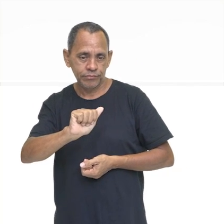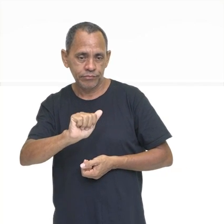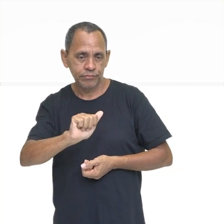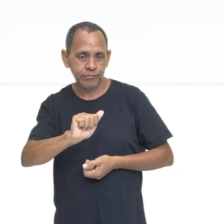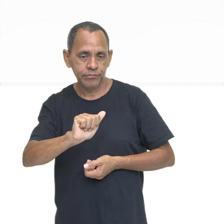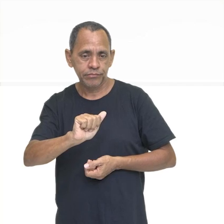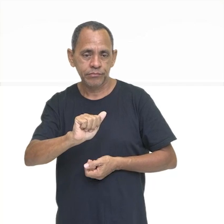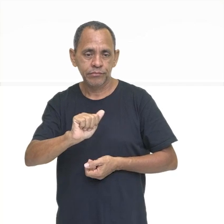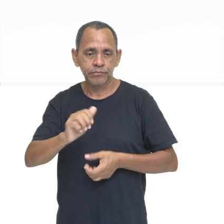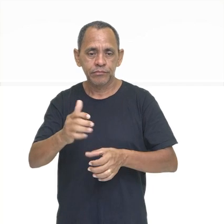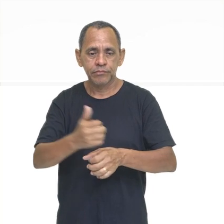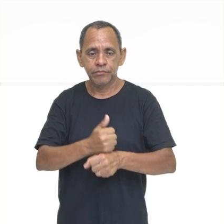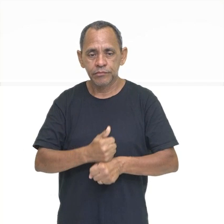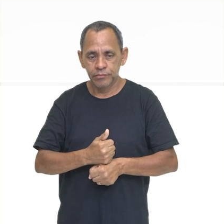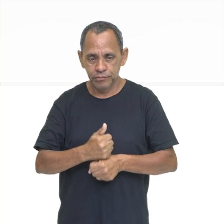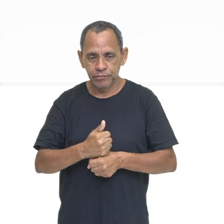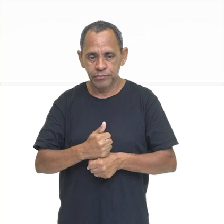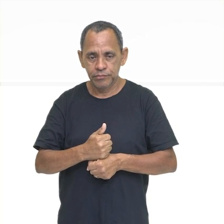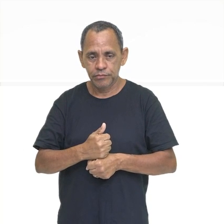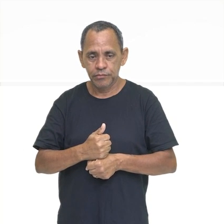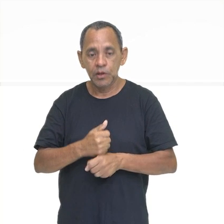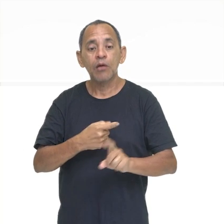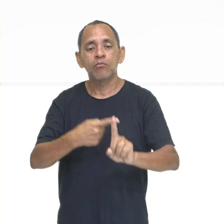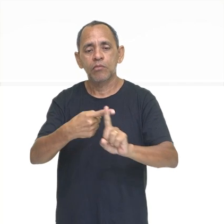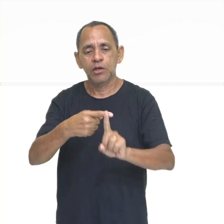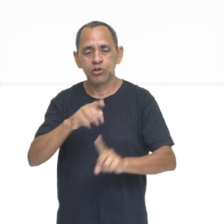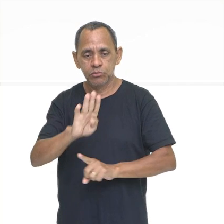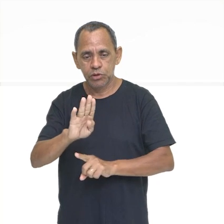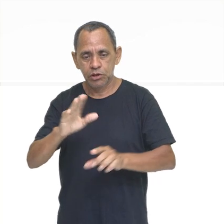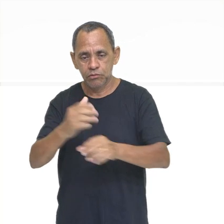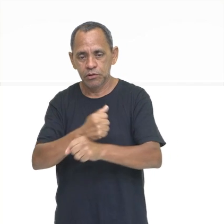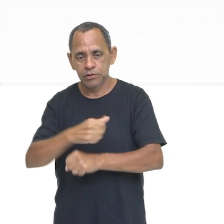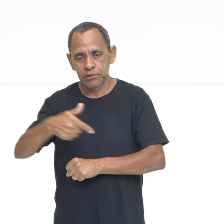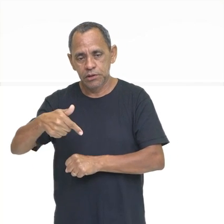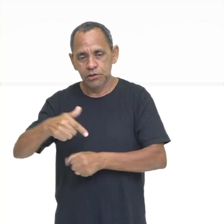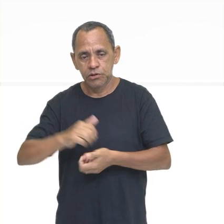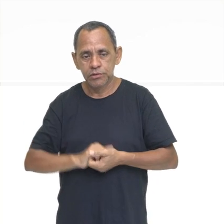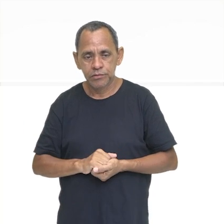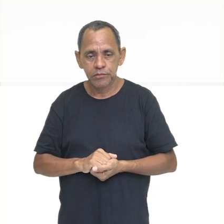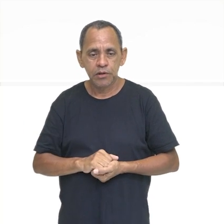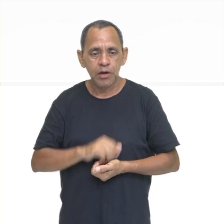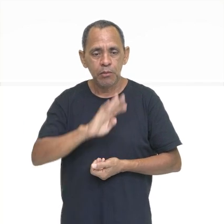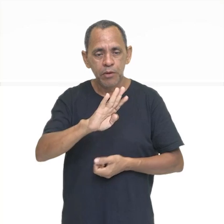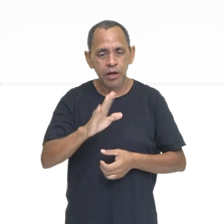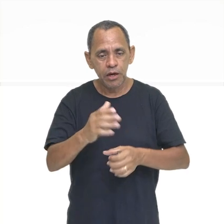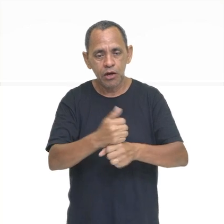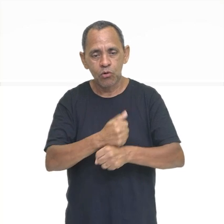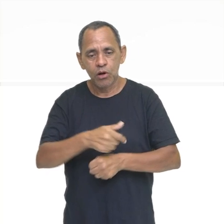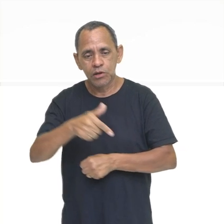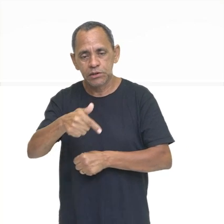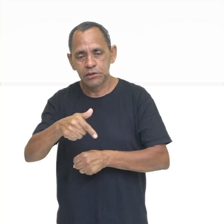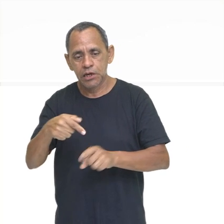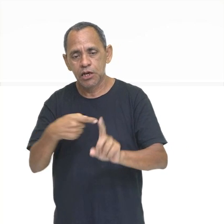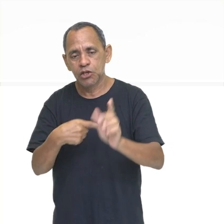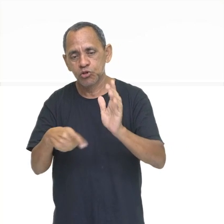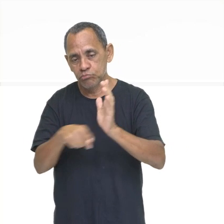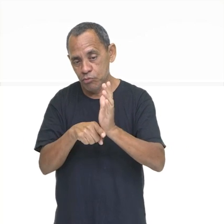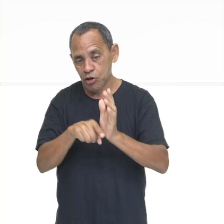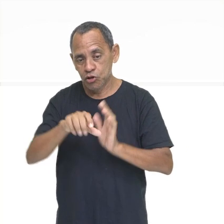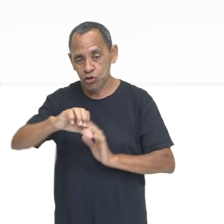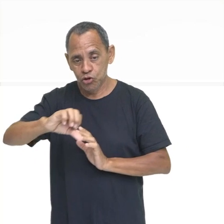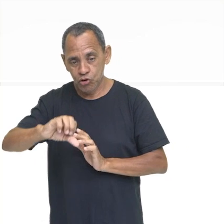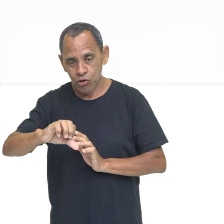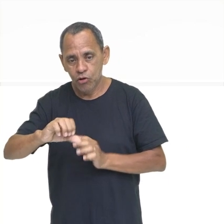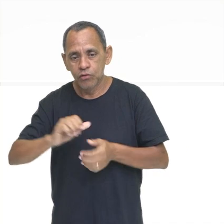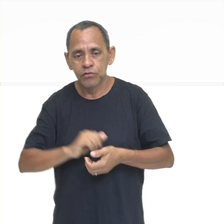b = 7 B vai ser igual a 7 - 9 né